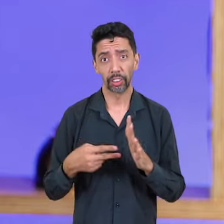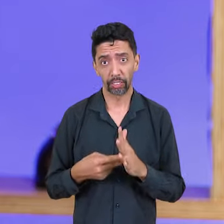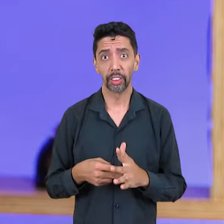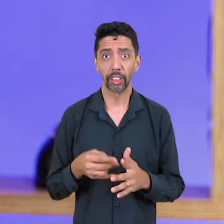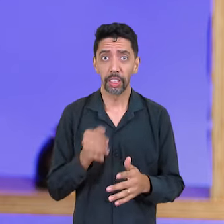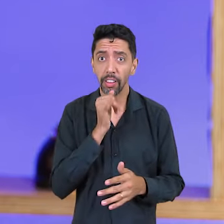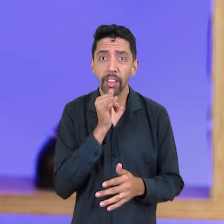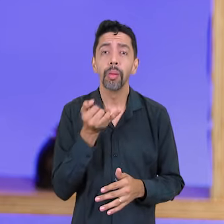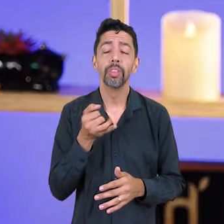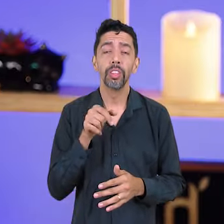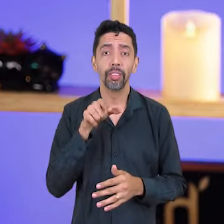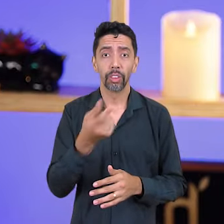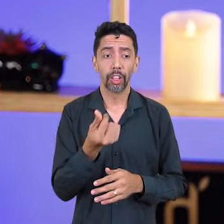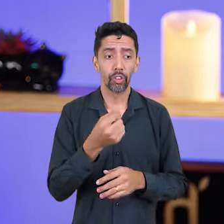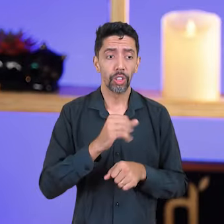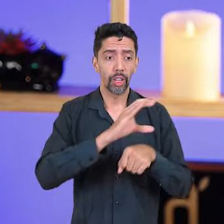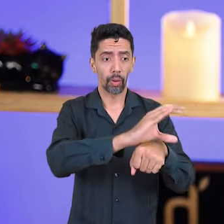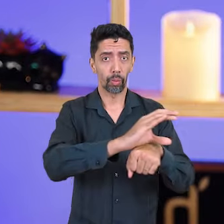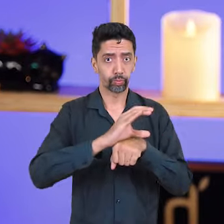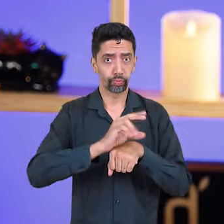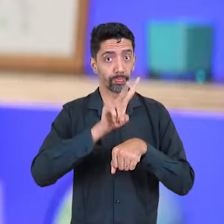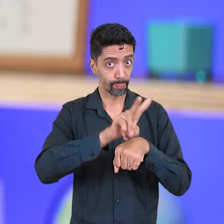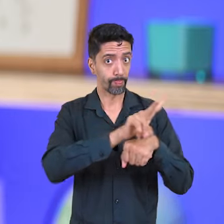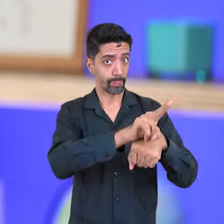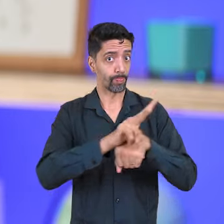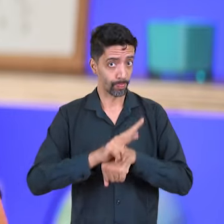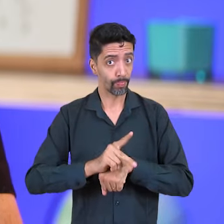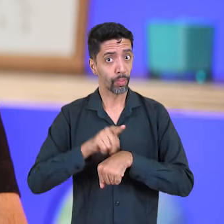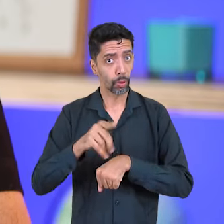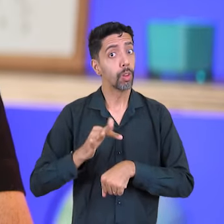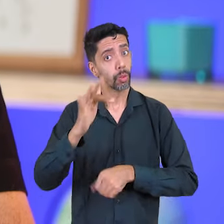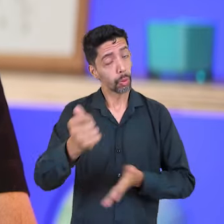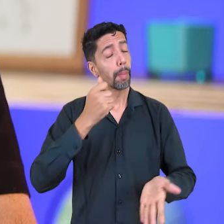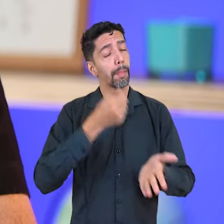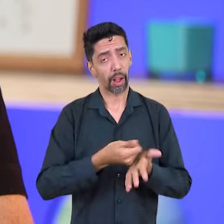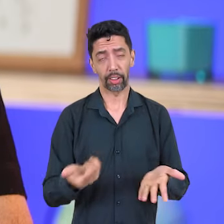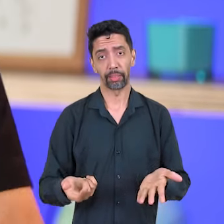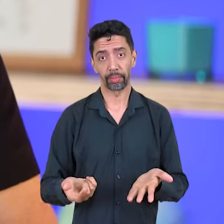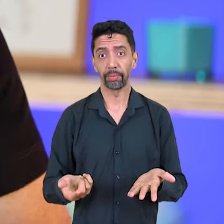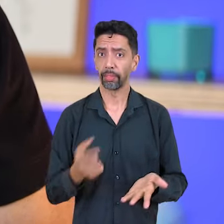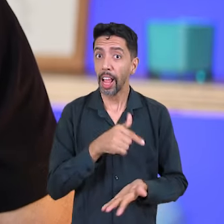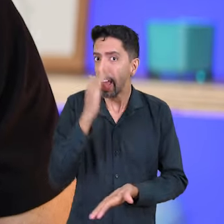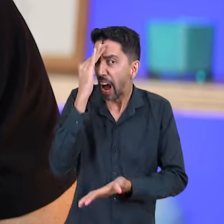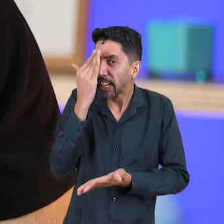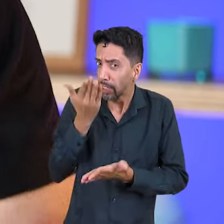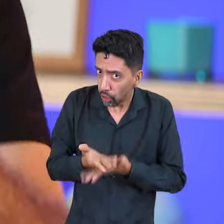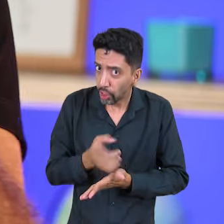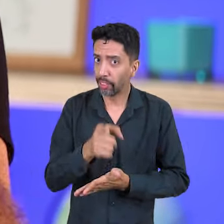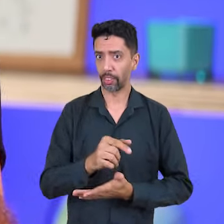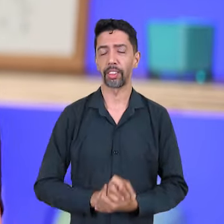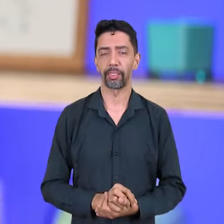você vai honrar. Isso é o que chamamos de crédito. Agora, nós precisamos ter certeza que este